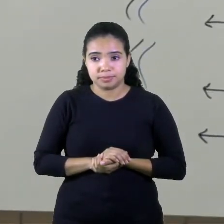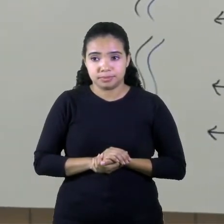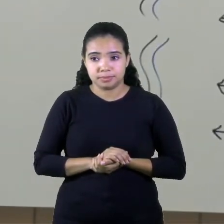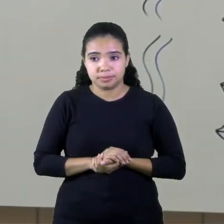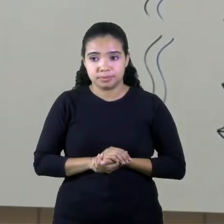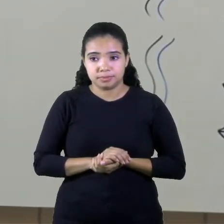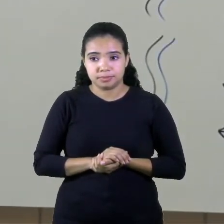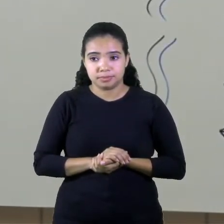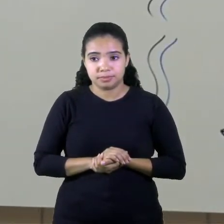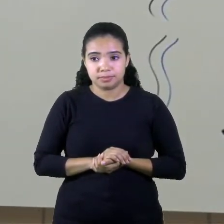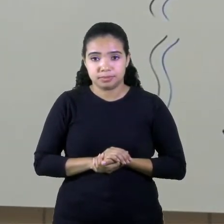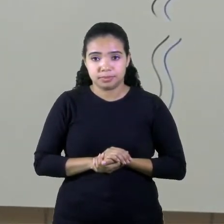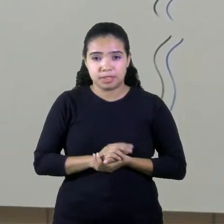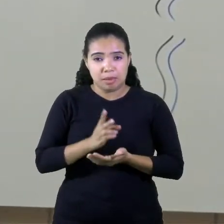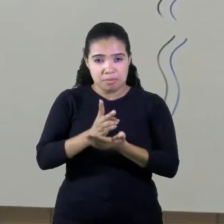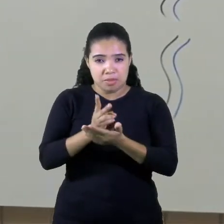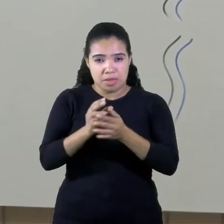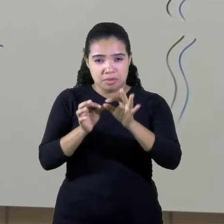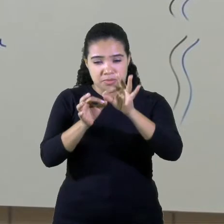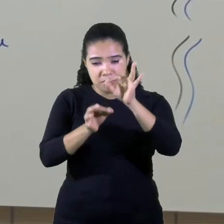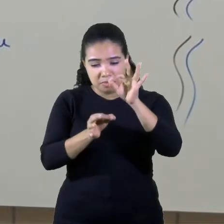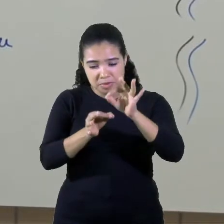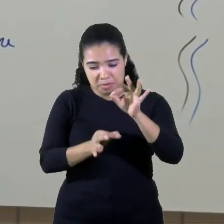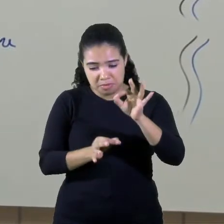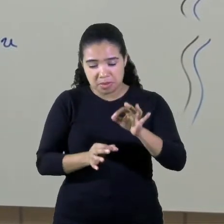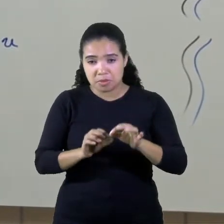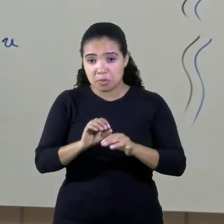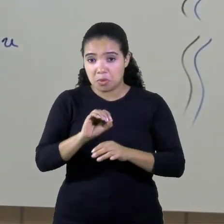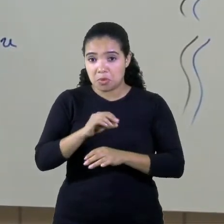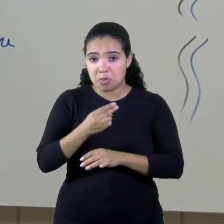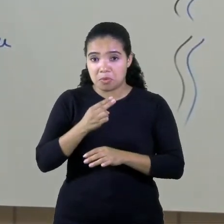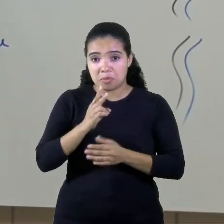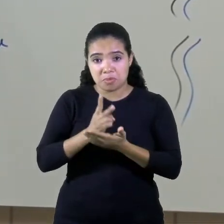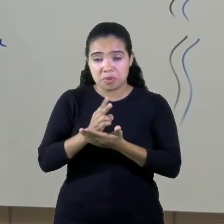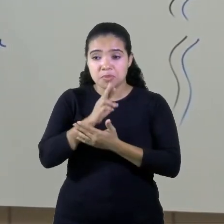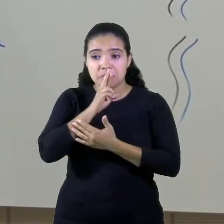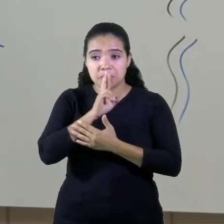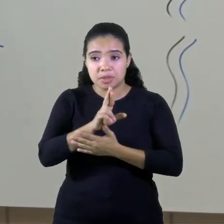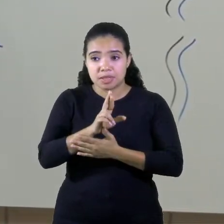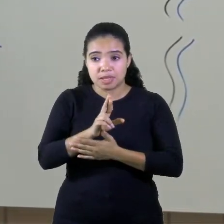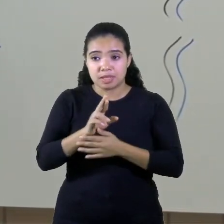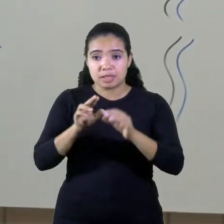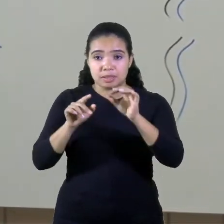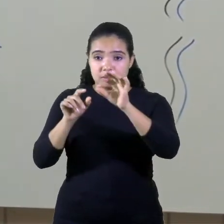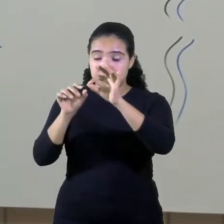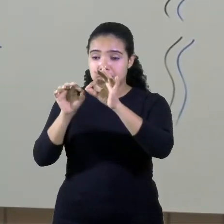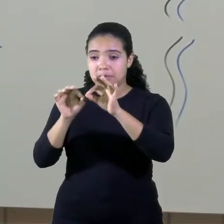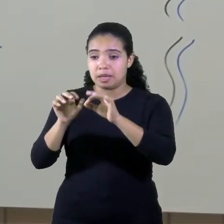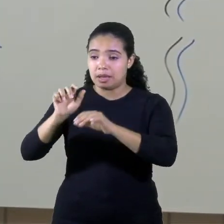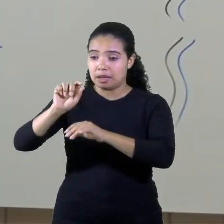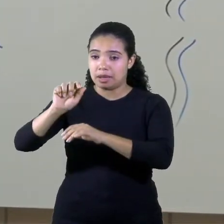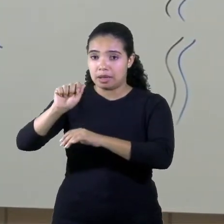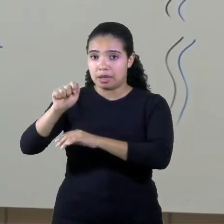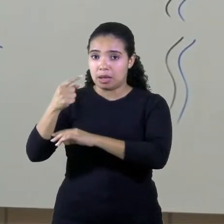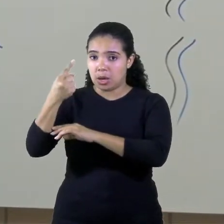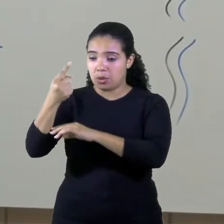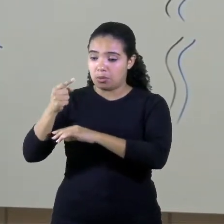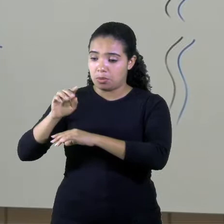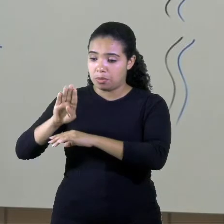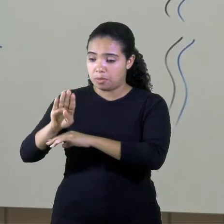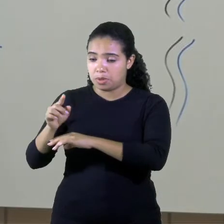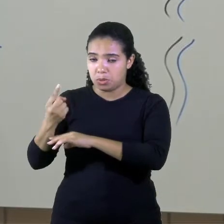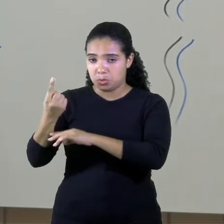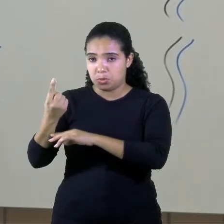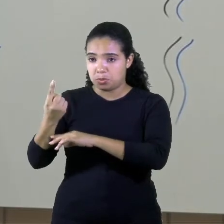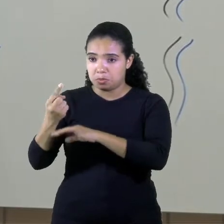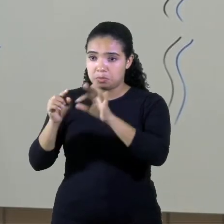eu vou achar a mesma medida ou o mesmo resultado se eu pegar esse pedaço e dividir por esse. Ou seja, se eu pegar